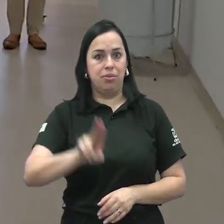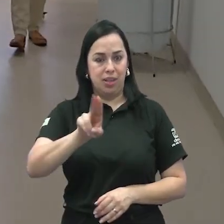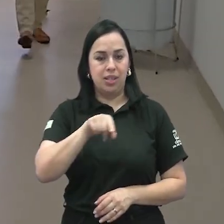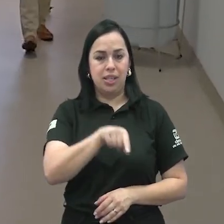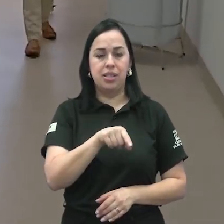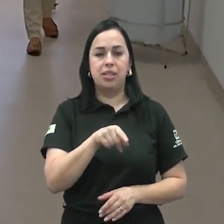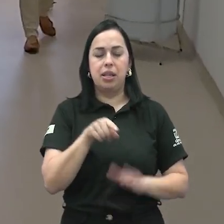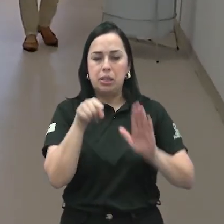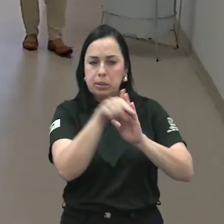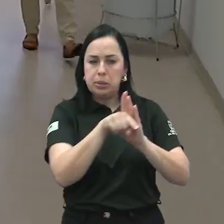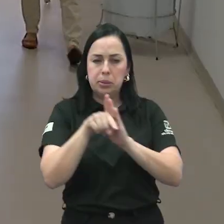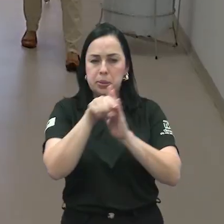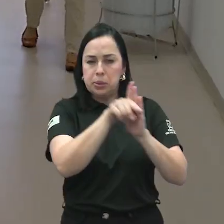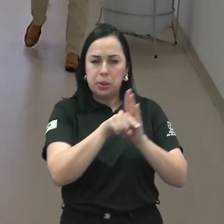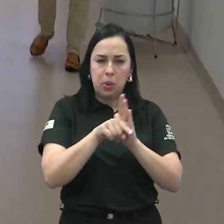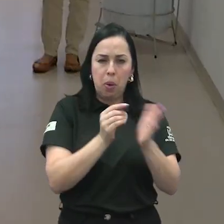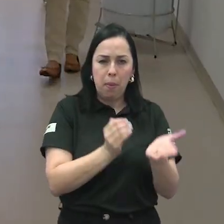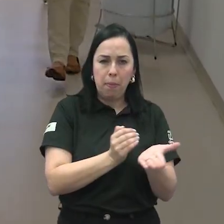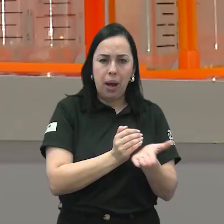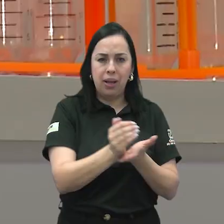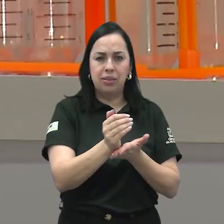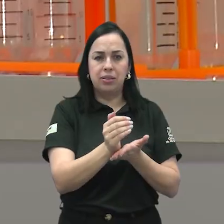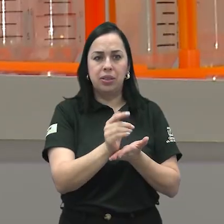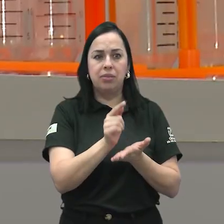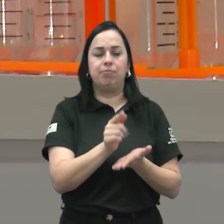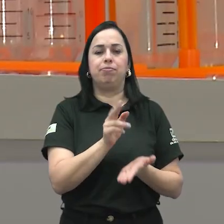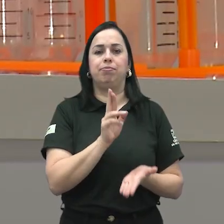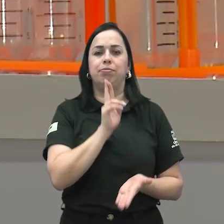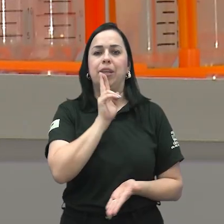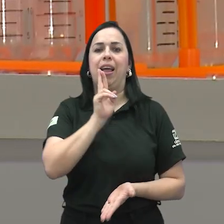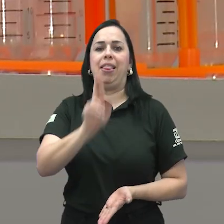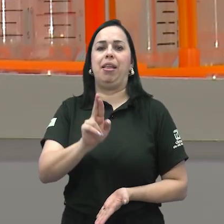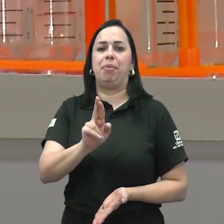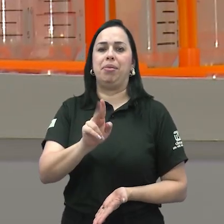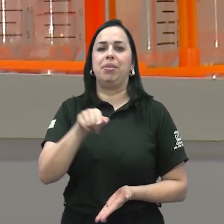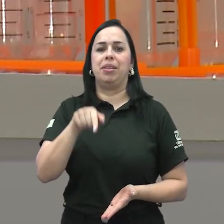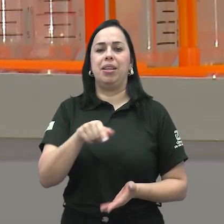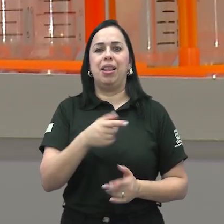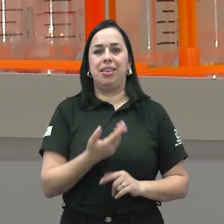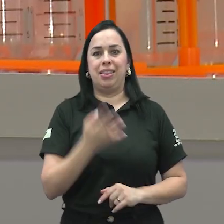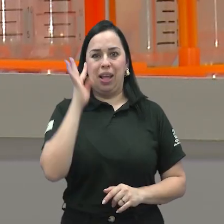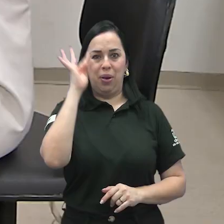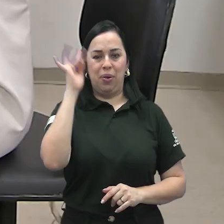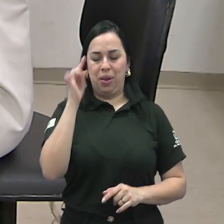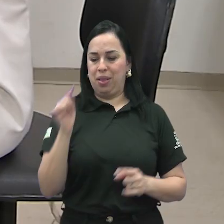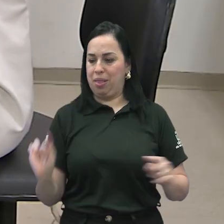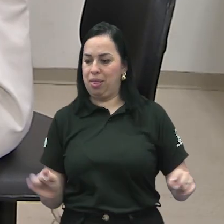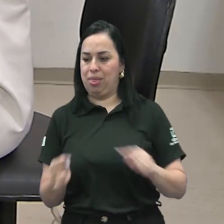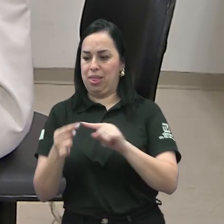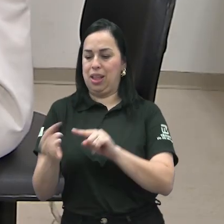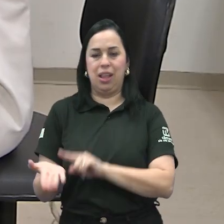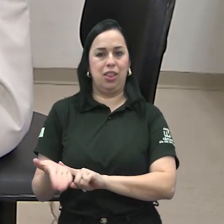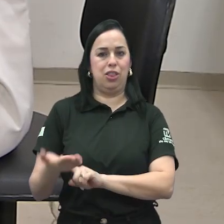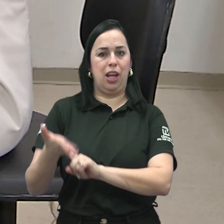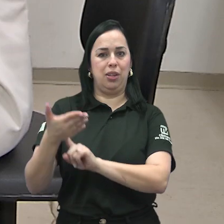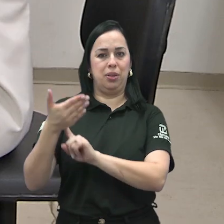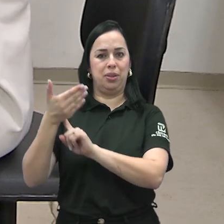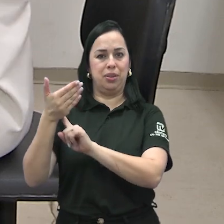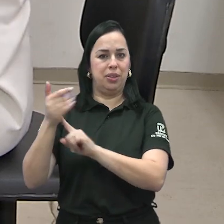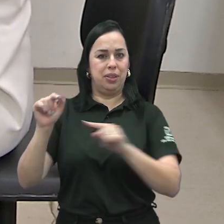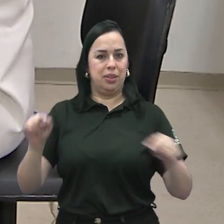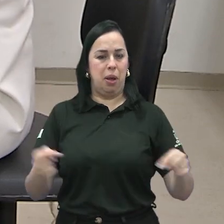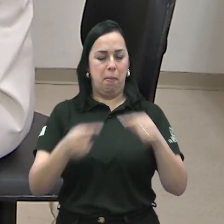universidades que o processo de pesquisa tem início. Os resultados servem de base teórica para a fundamentação dos